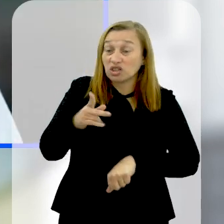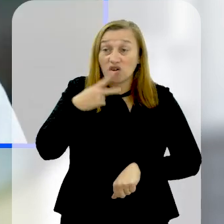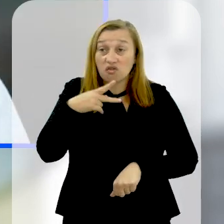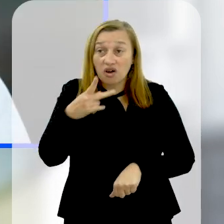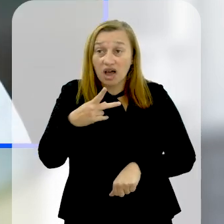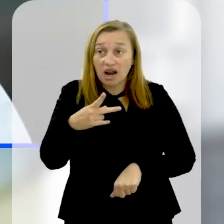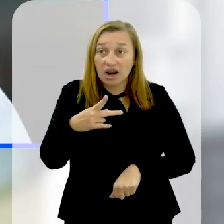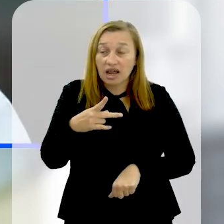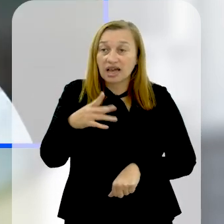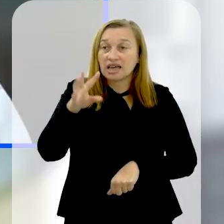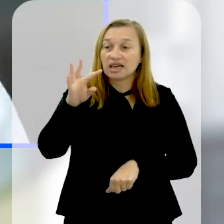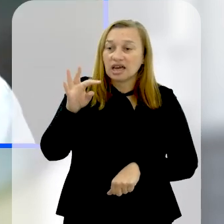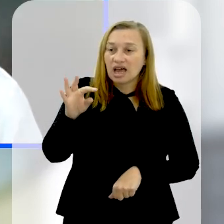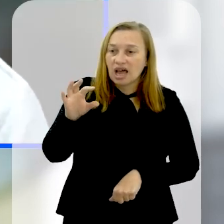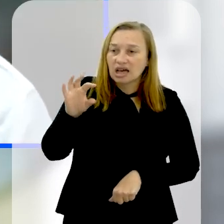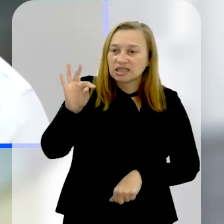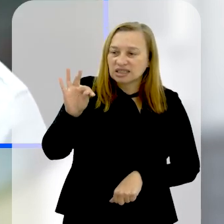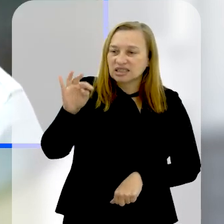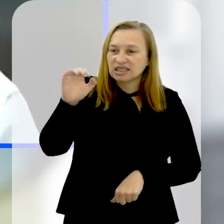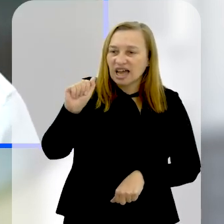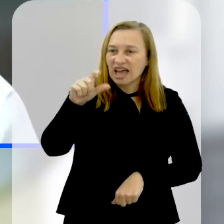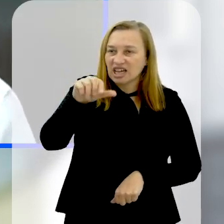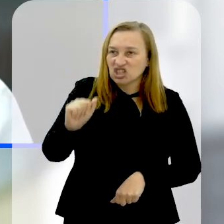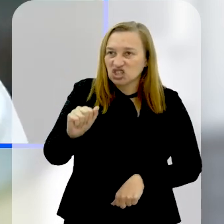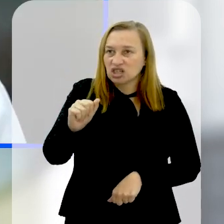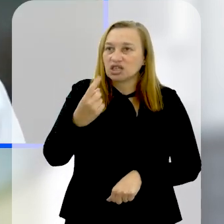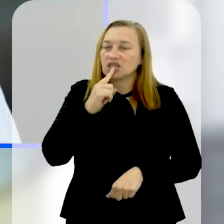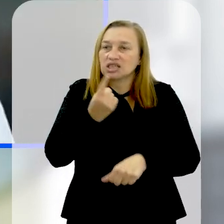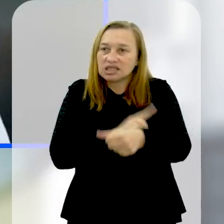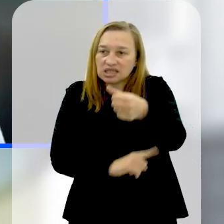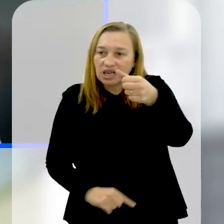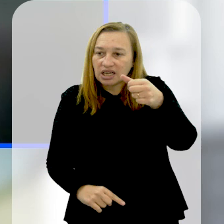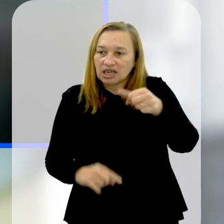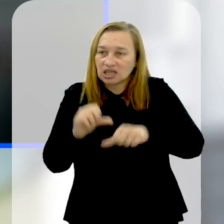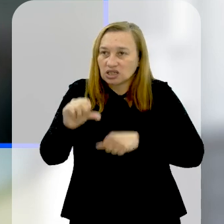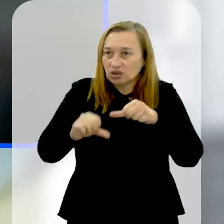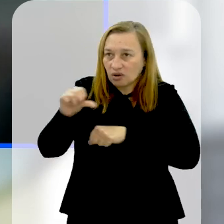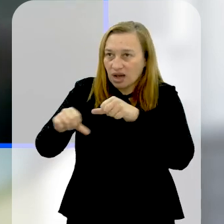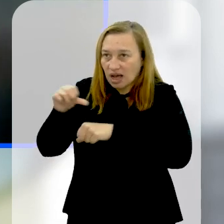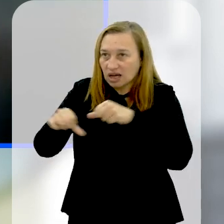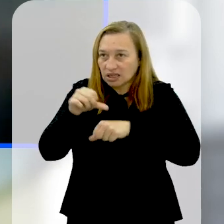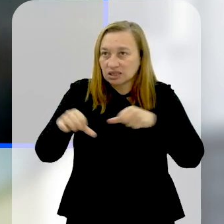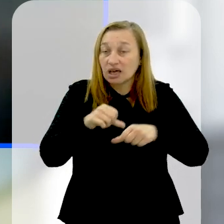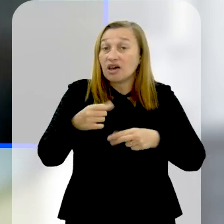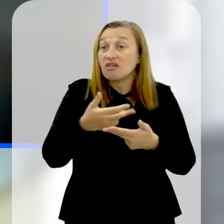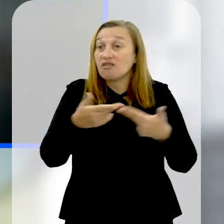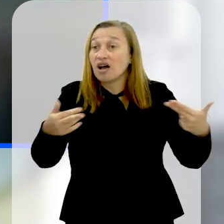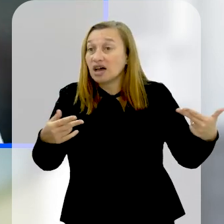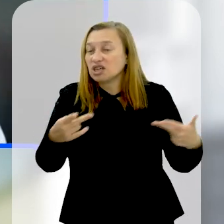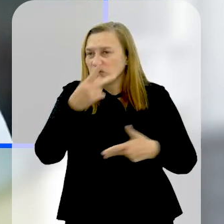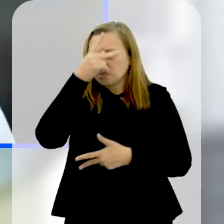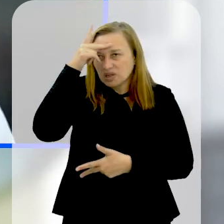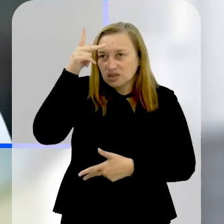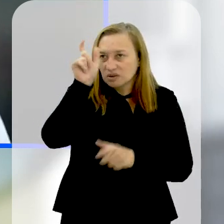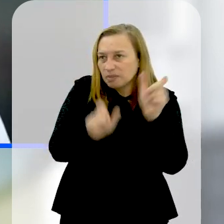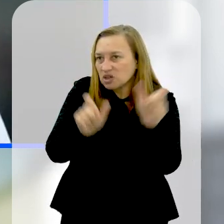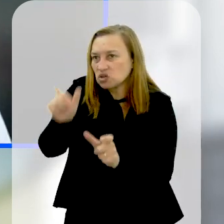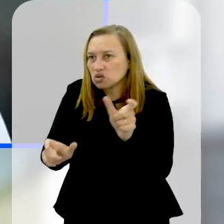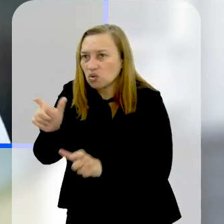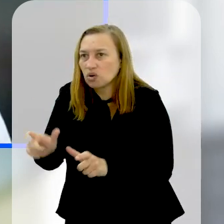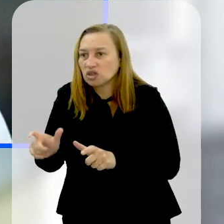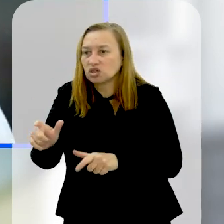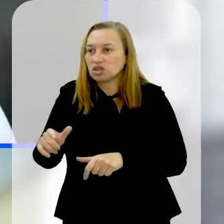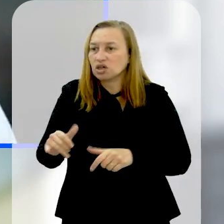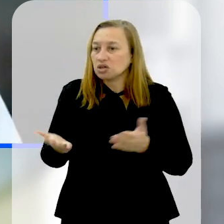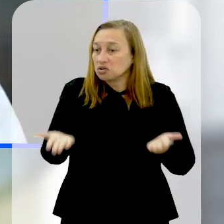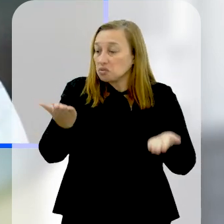Doente que eu digo assim, taxas alteradas e do exame de sangue e tudo mais. Mas eu pego muitos casos de pessoas que